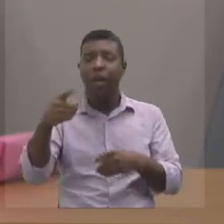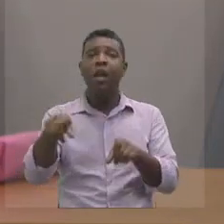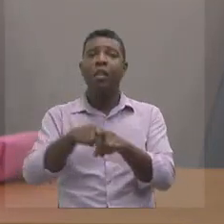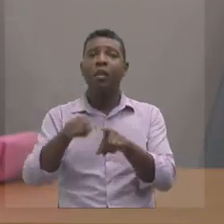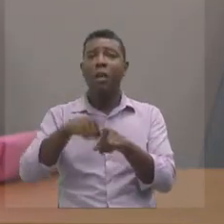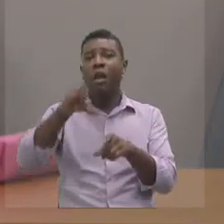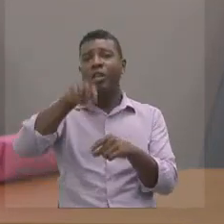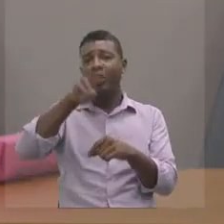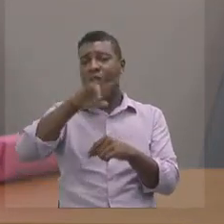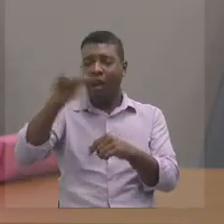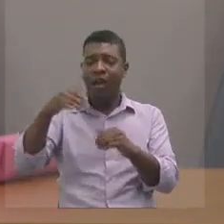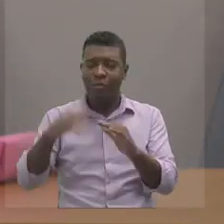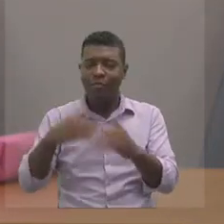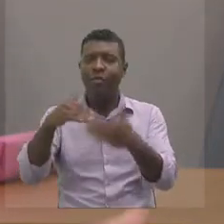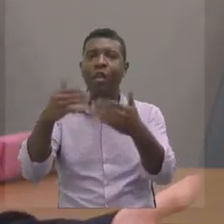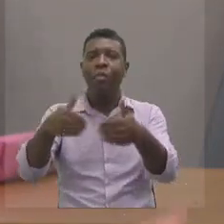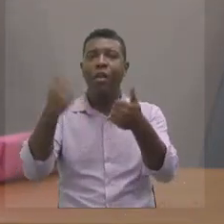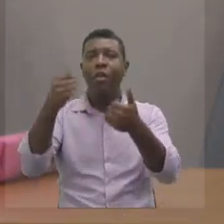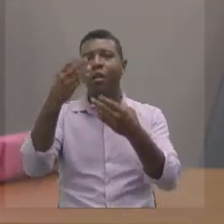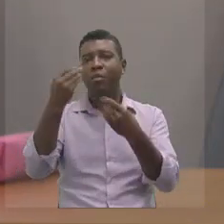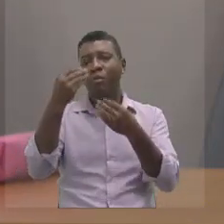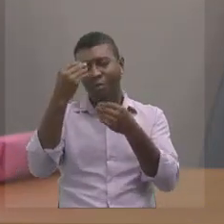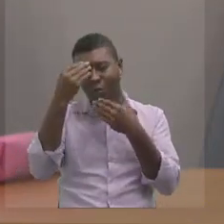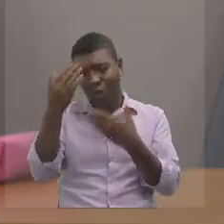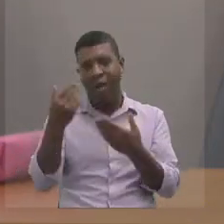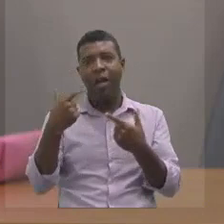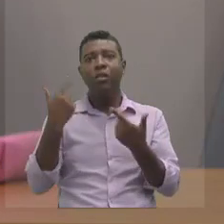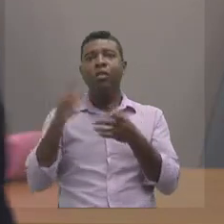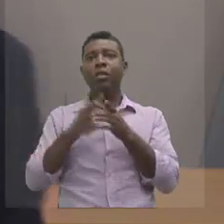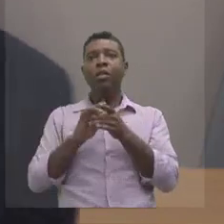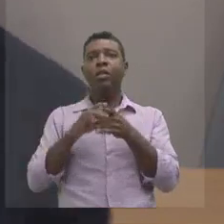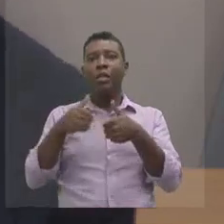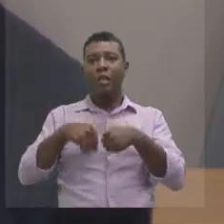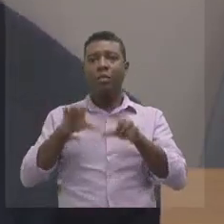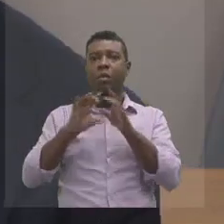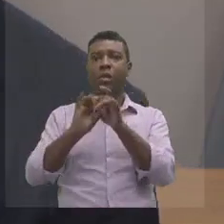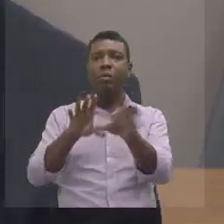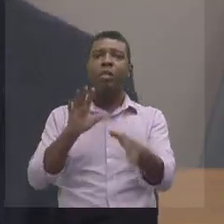eu agradeço porque as colocações do Senhor ele tá numa disposição na ceifa ok